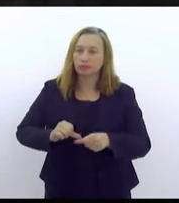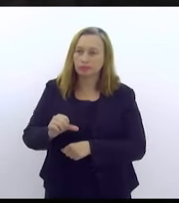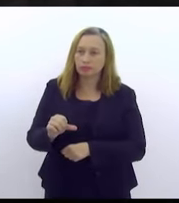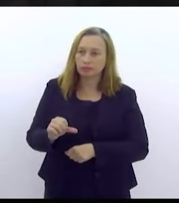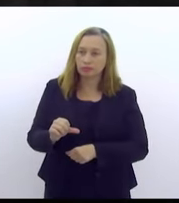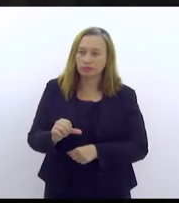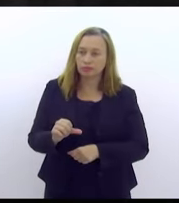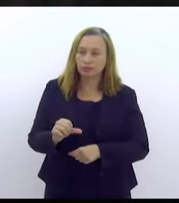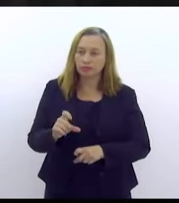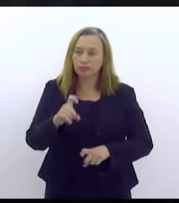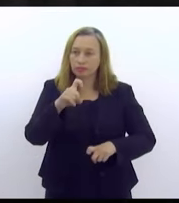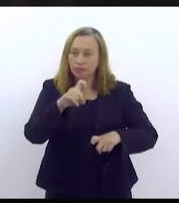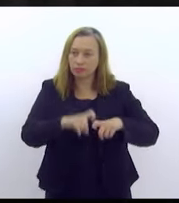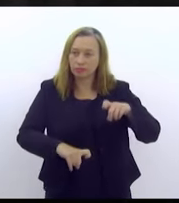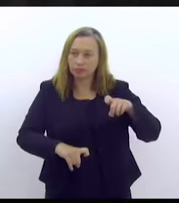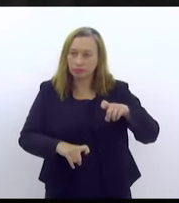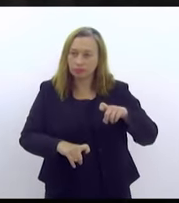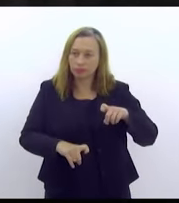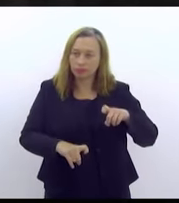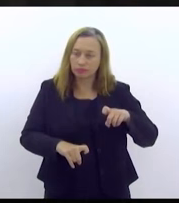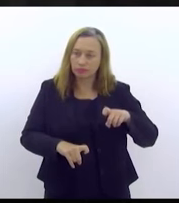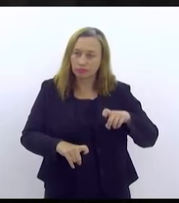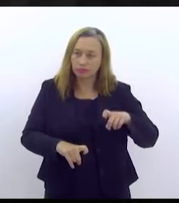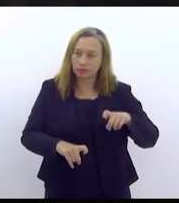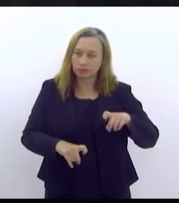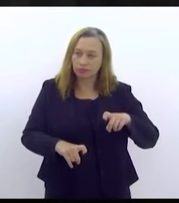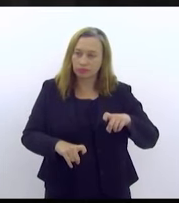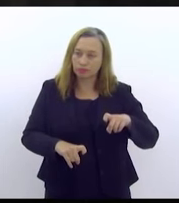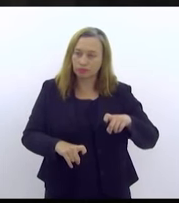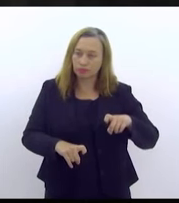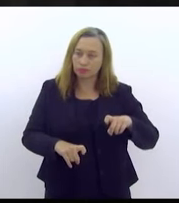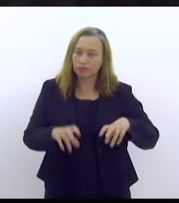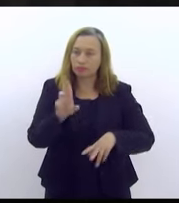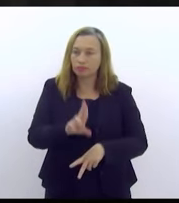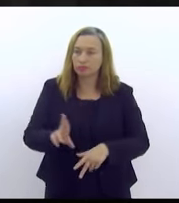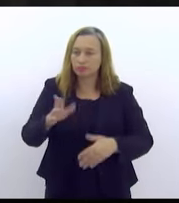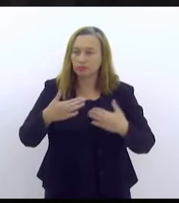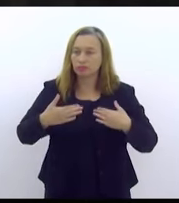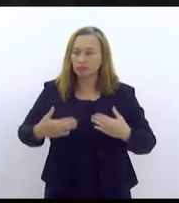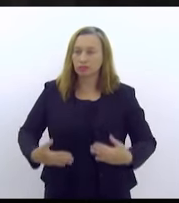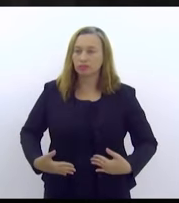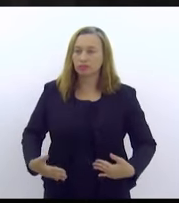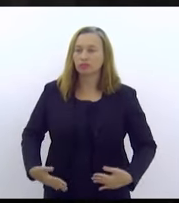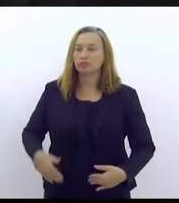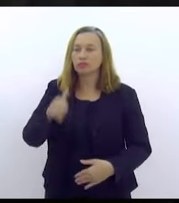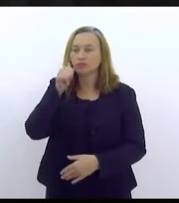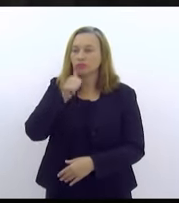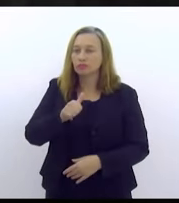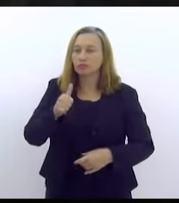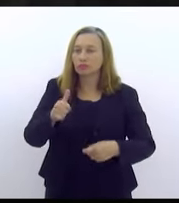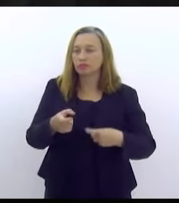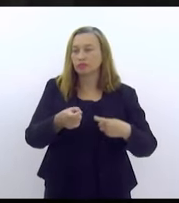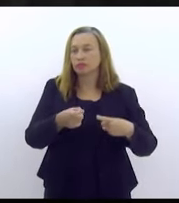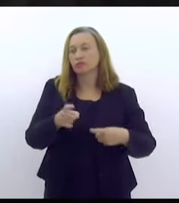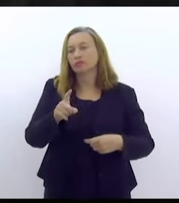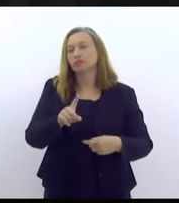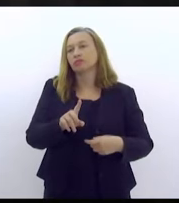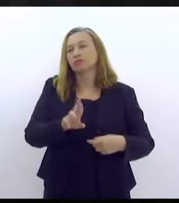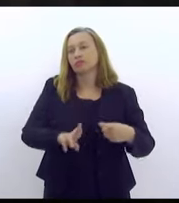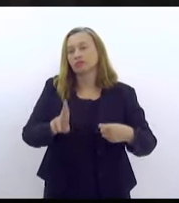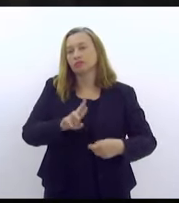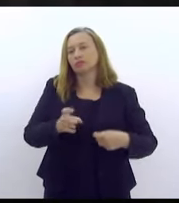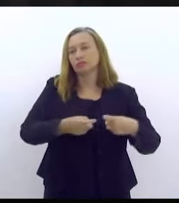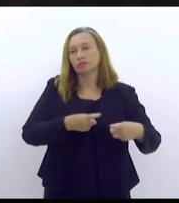violação sexual numa arma e utilizar os corpos das mulheres como instrumentos de guerra é um crime contra